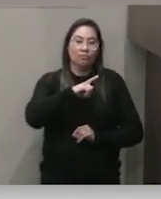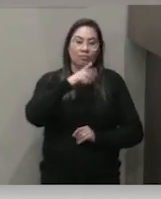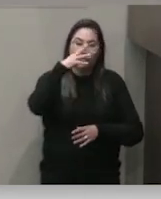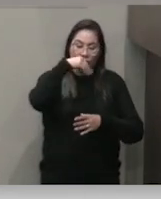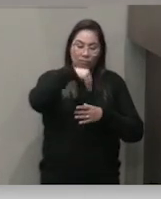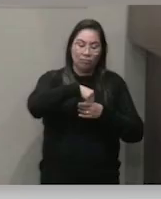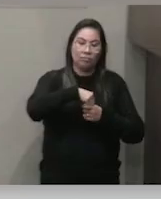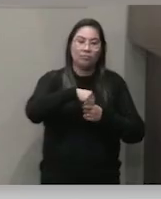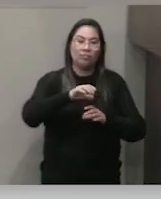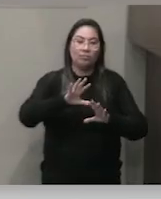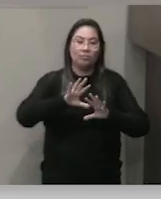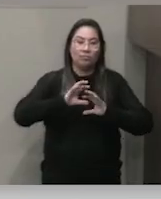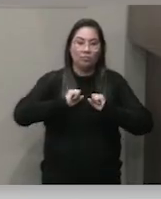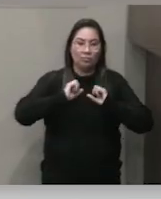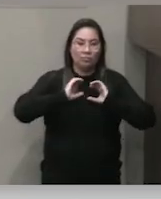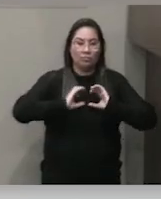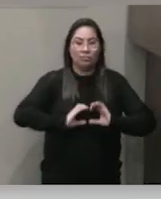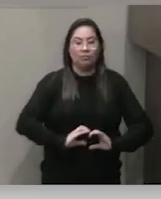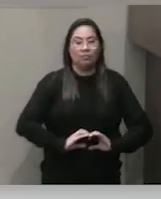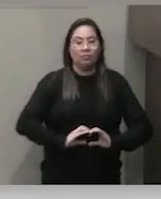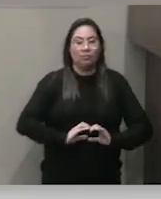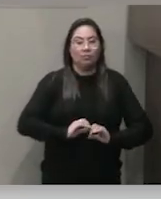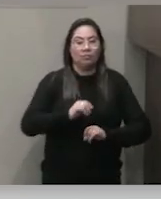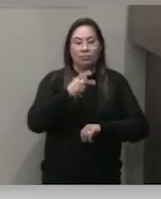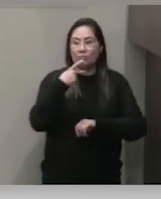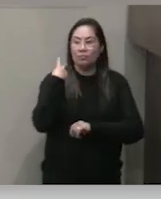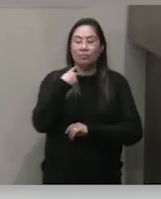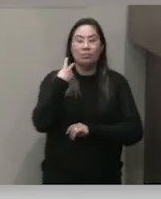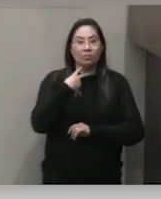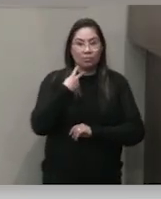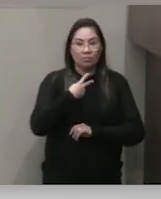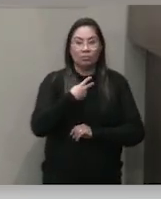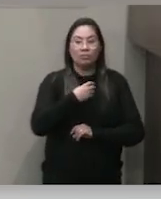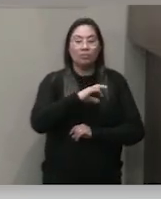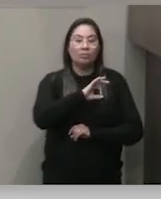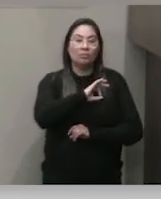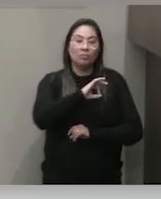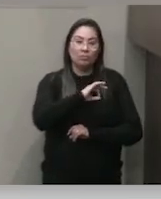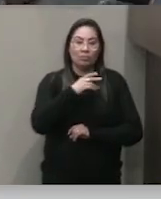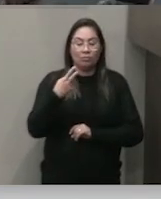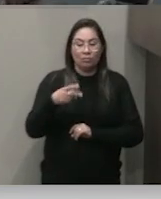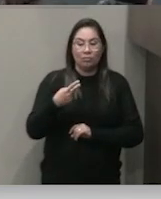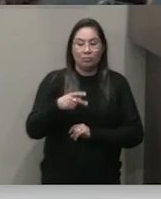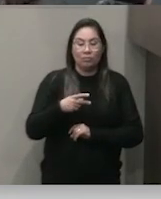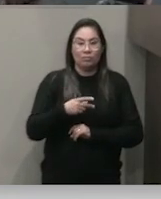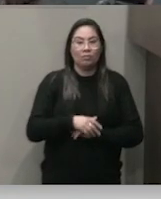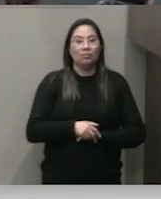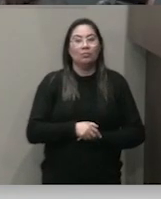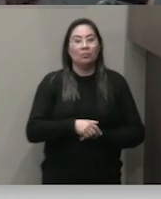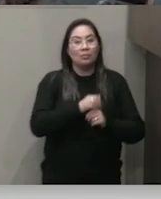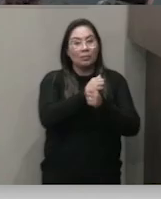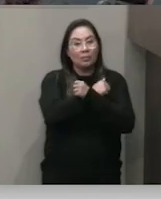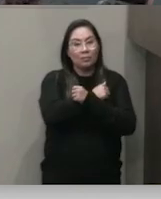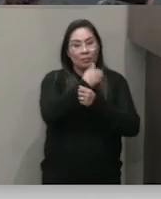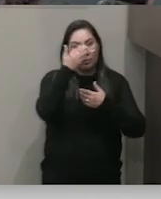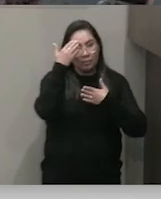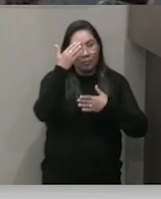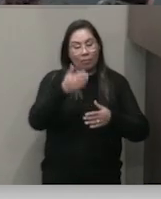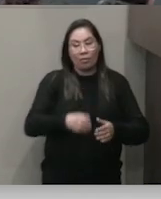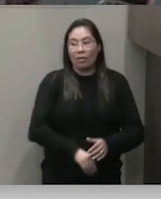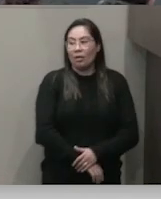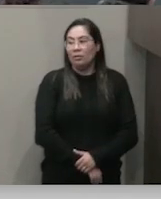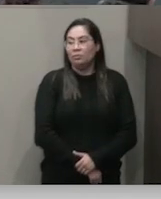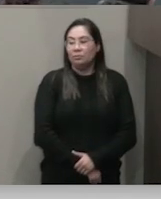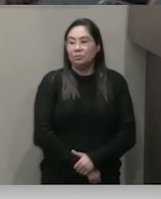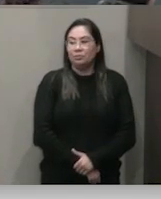gloriosa Brigada Militar. E toda a minha vida, minha carreira dentro da Brigada Militar é por eles. Queremos continuar brigando e valorizando. Forte abraço, meu muito obrigado. Muito